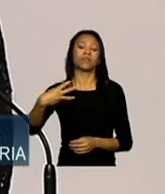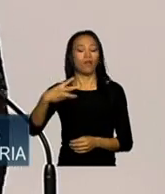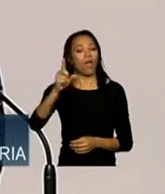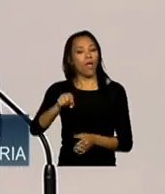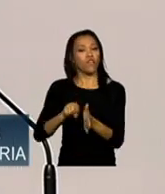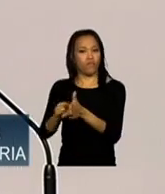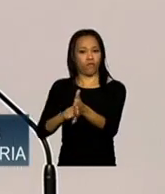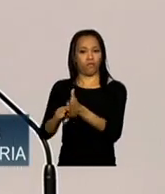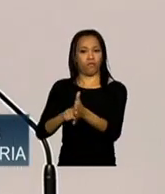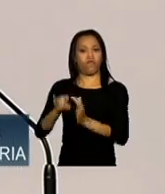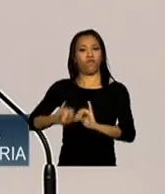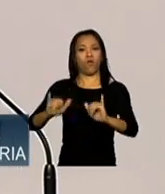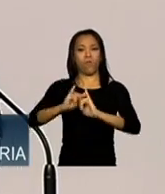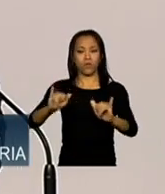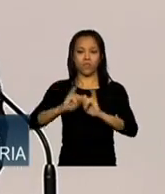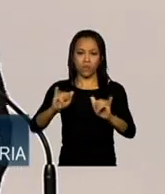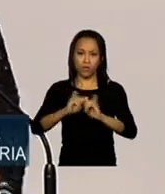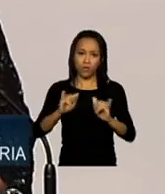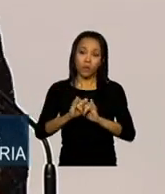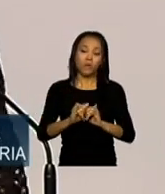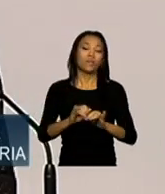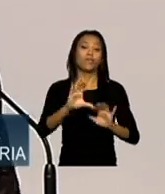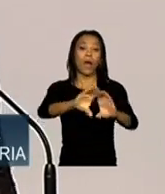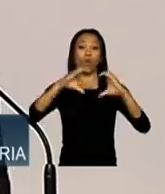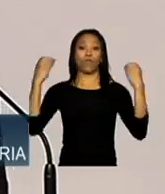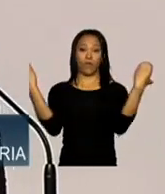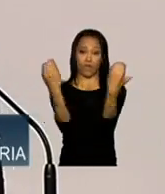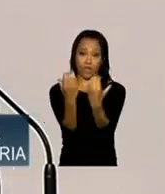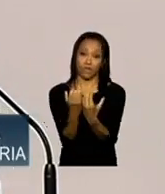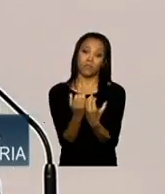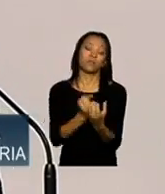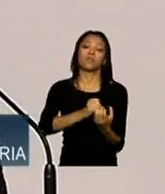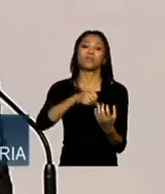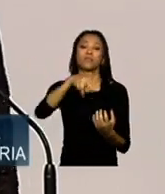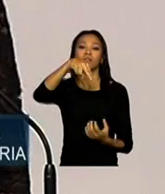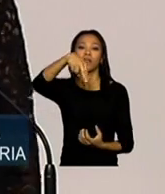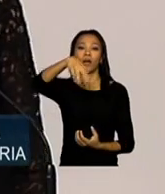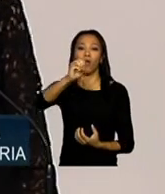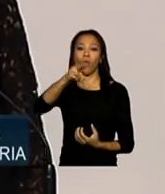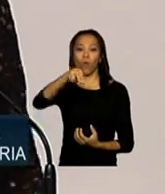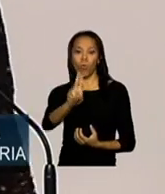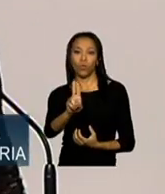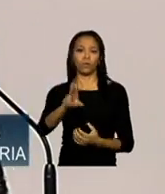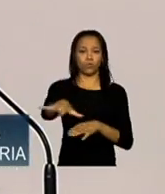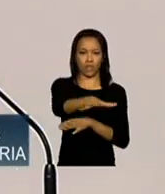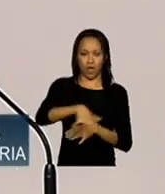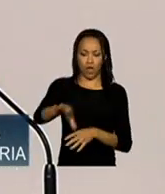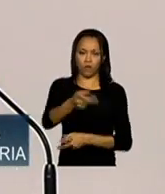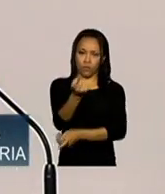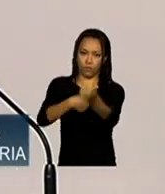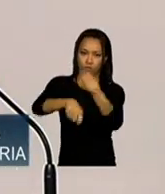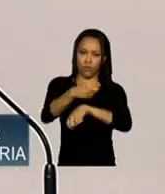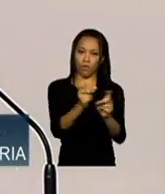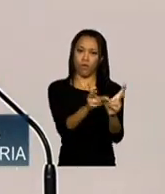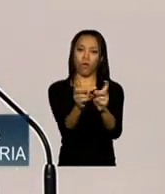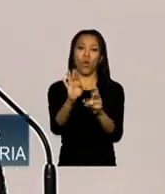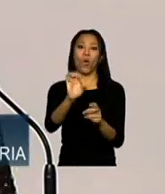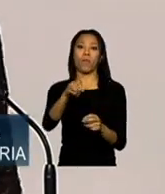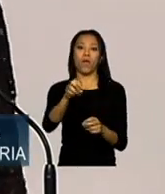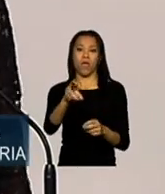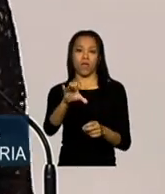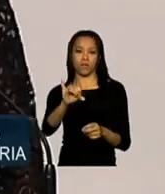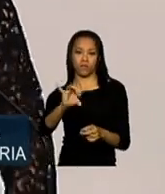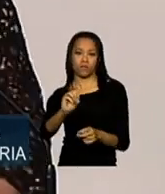dados da Conferência das Nações Unidas sobre Comércio e Desenvolvimento. Muitos dos presentes